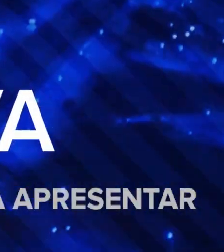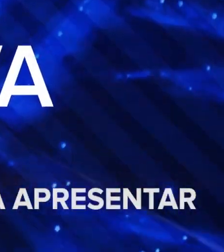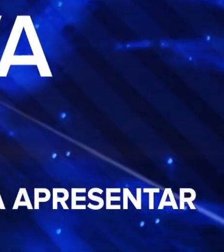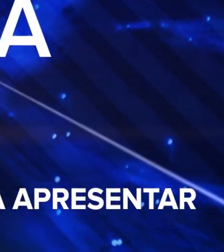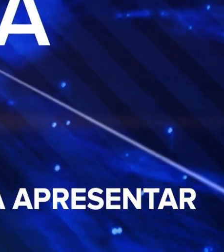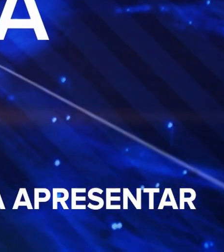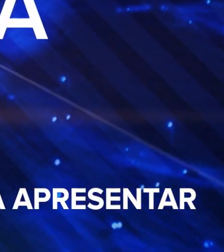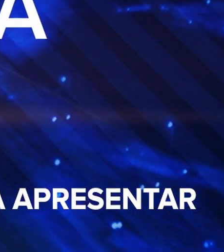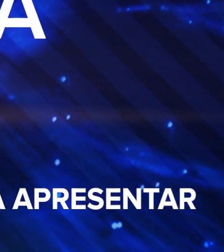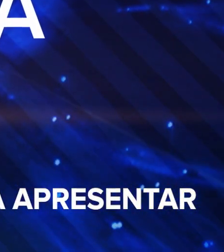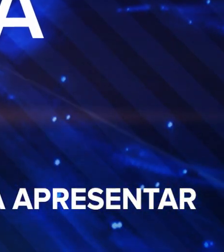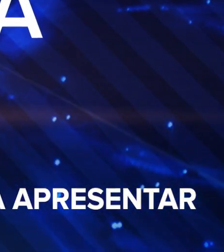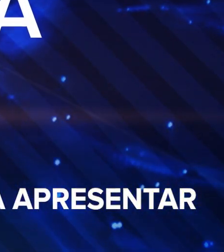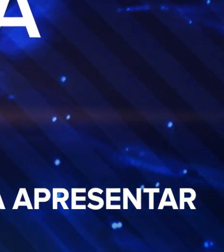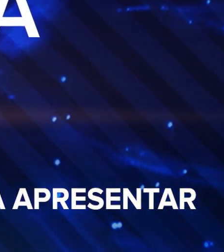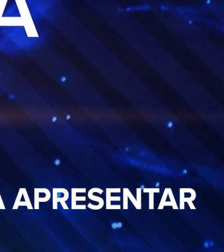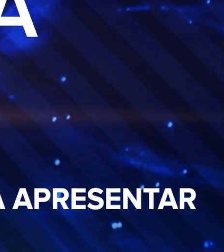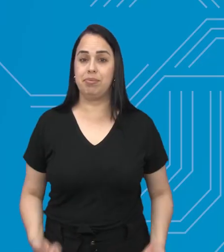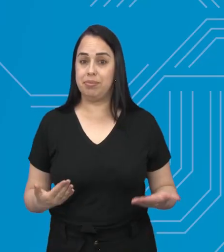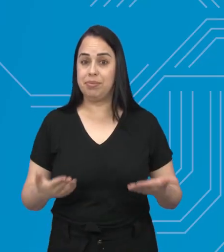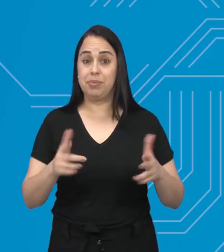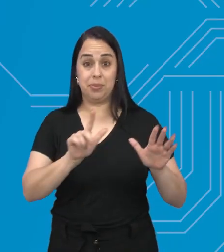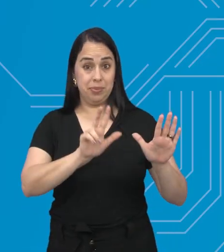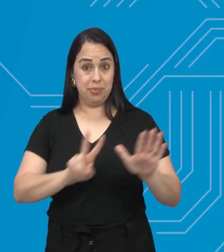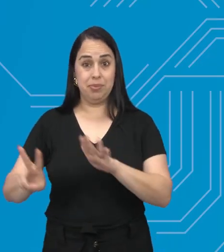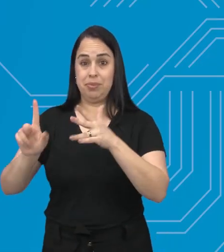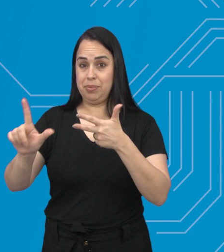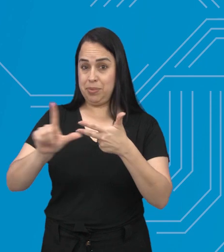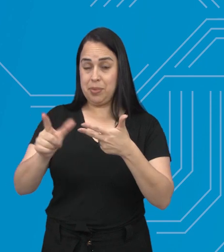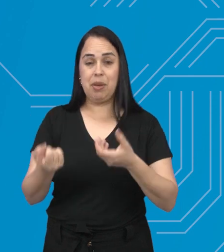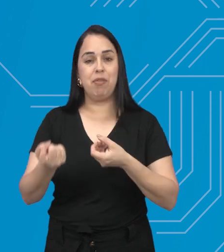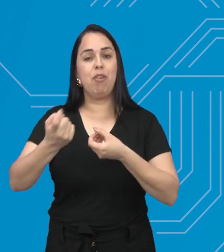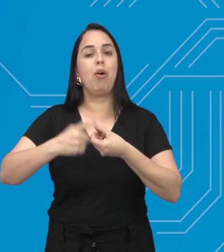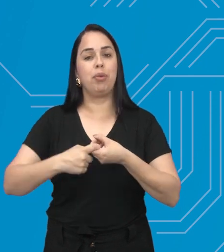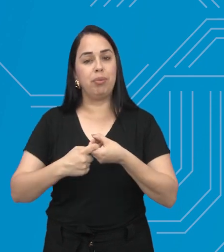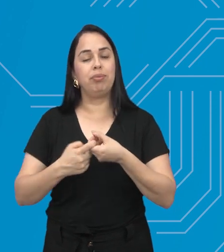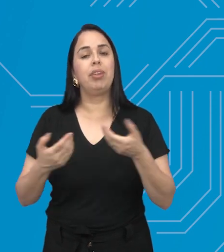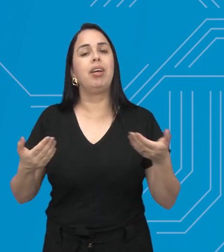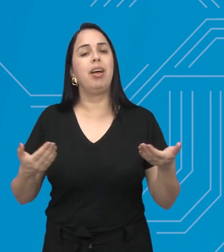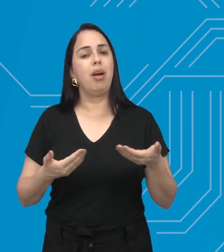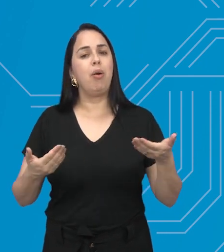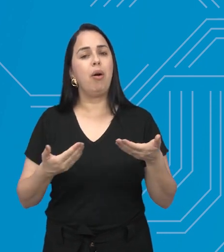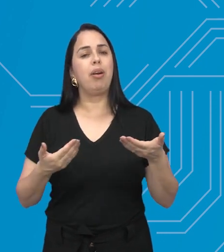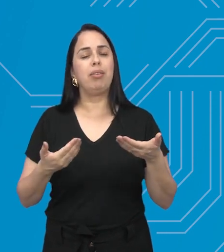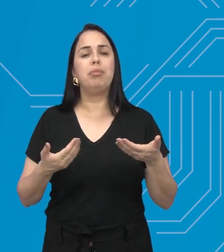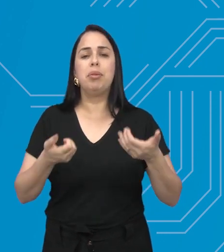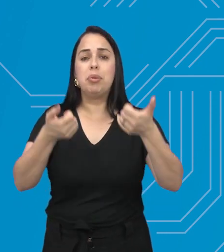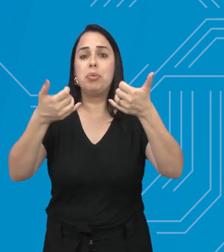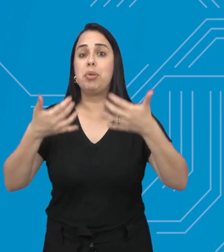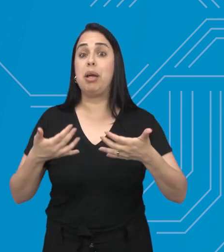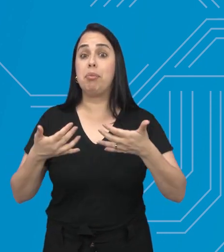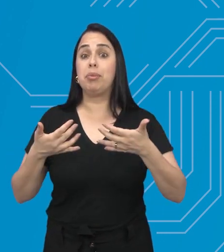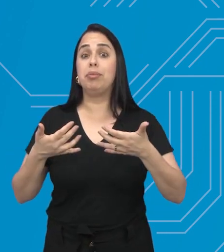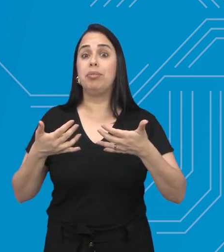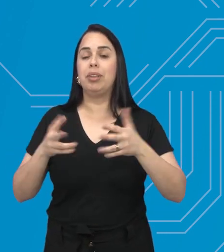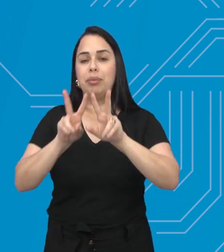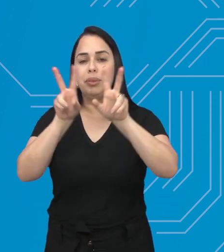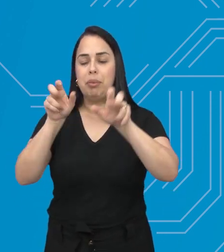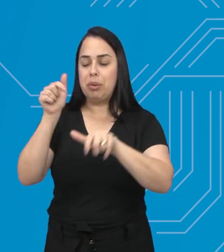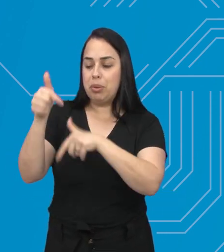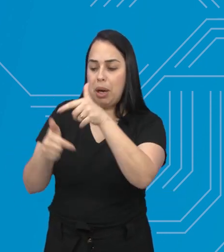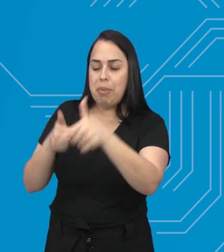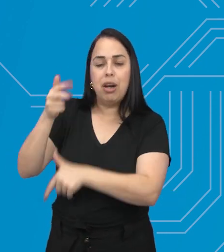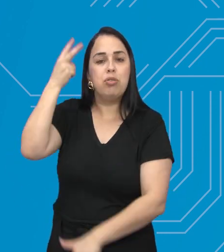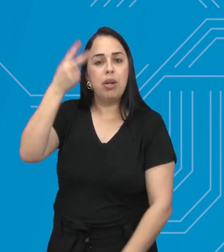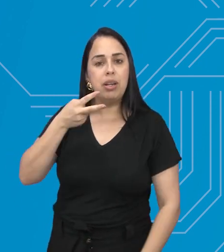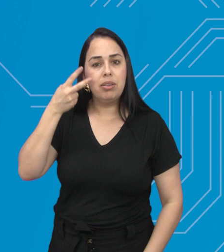E o Semana Legislativa está de volta. Agora a gente volta a falar do trabalho legislativo